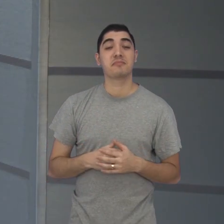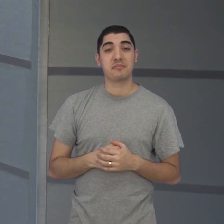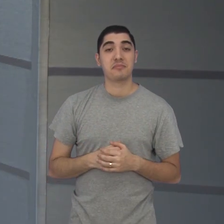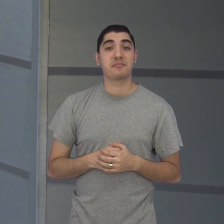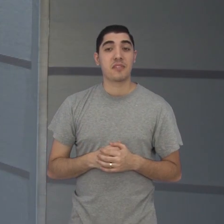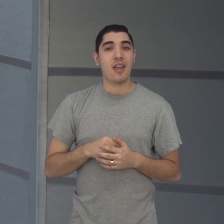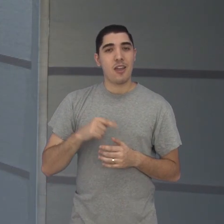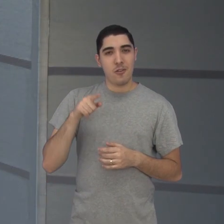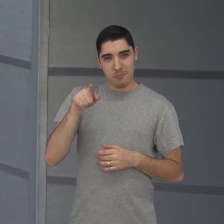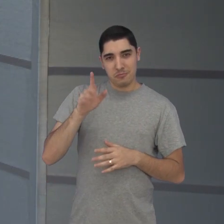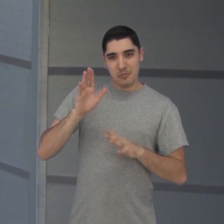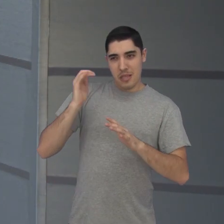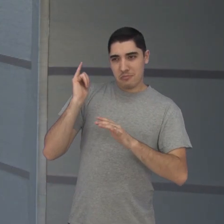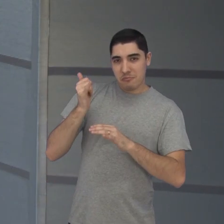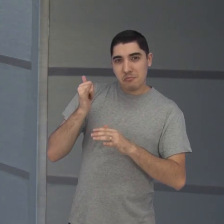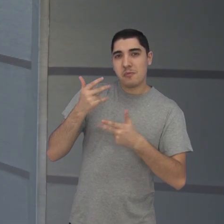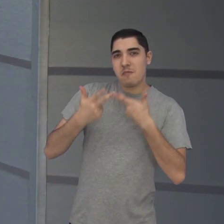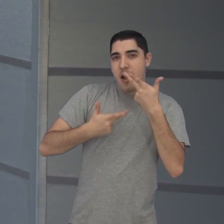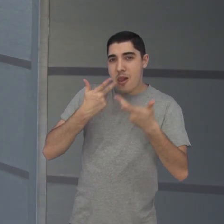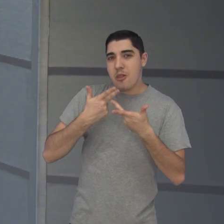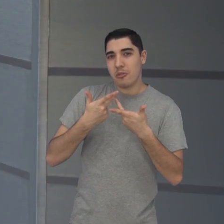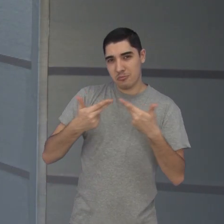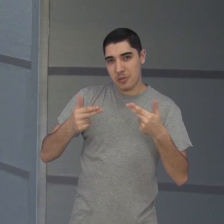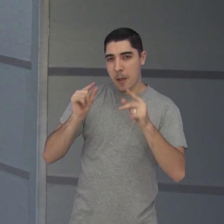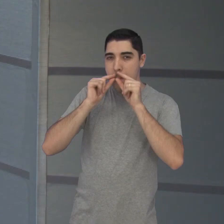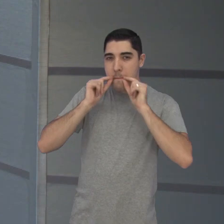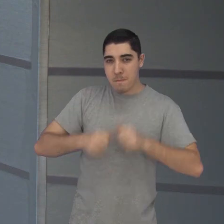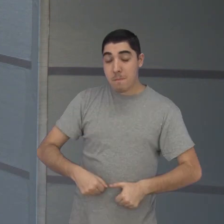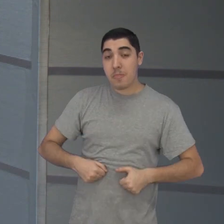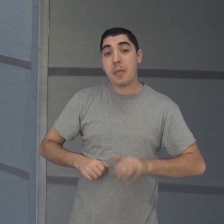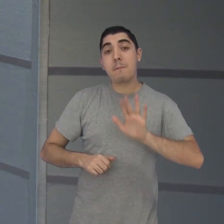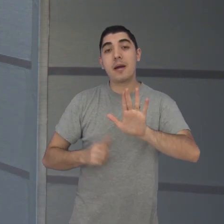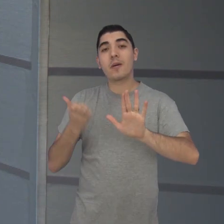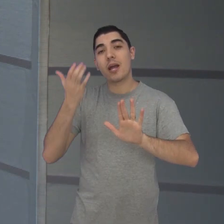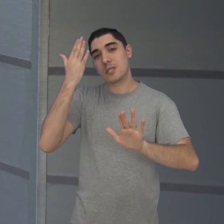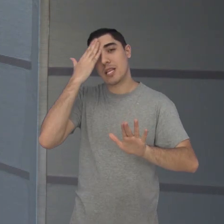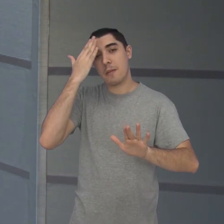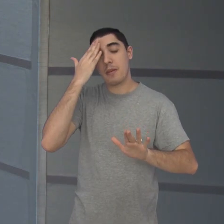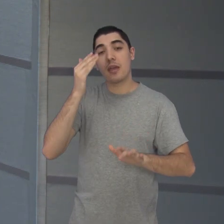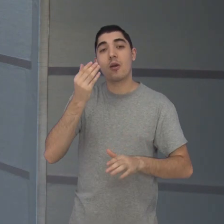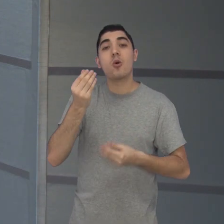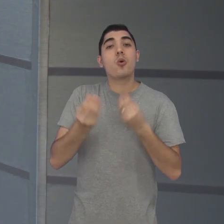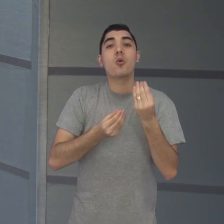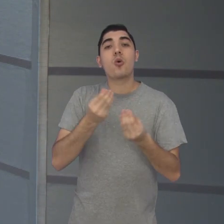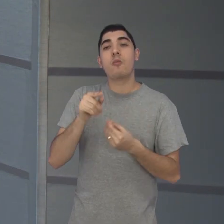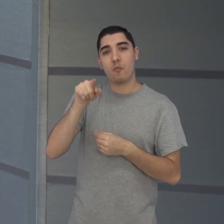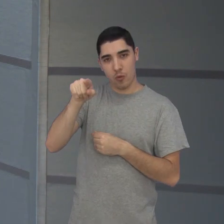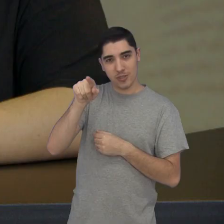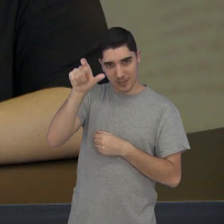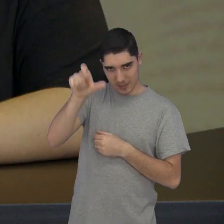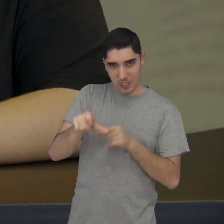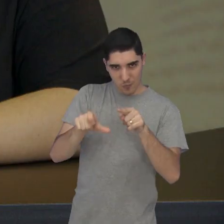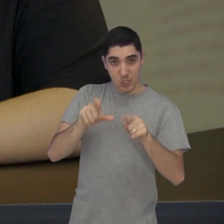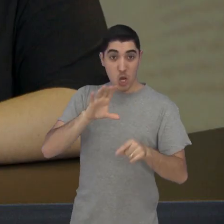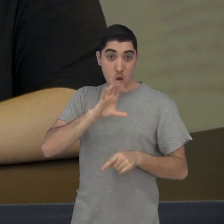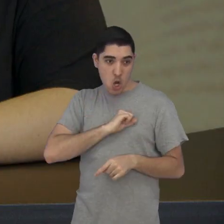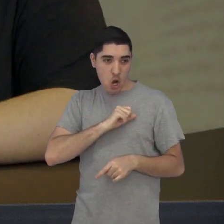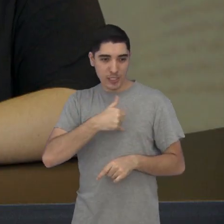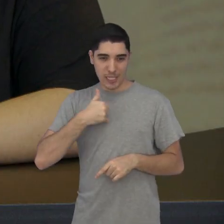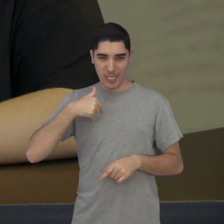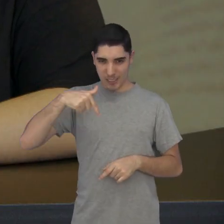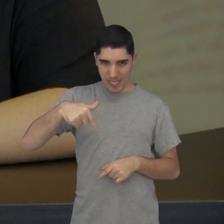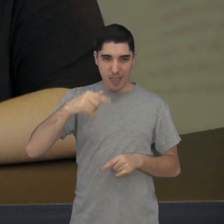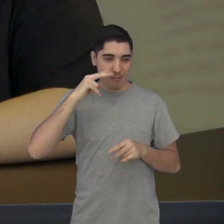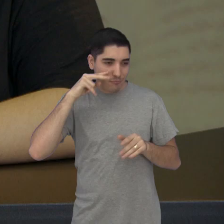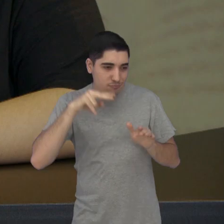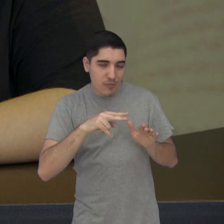já falou bastante do Mazzaropi, vai continuar falando dele, mas eu queria saber que você se interessou com ele com 7 anos, foi a